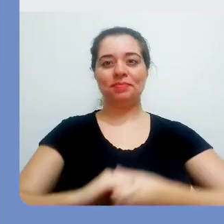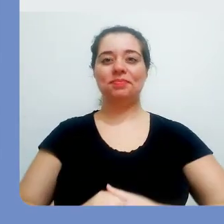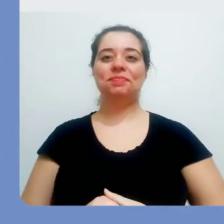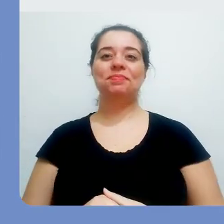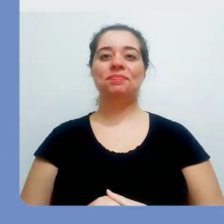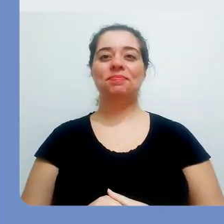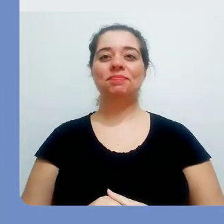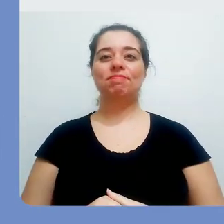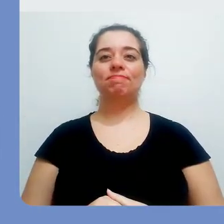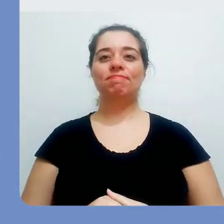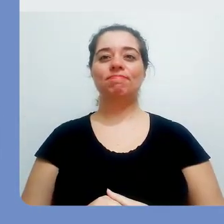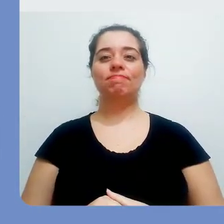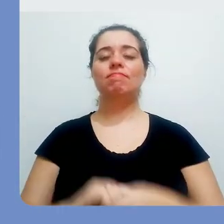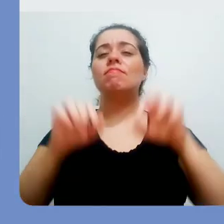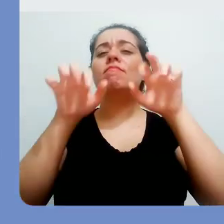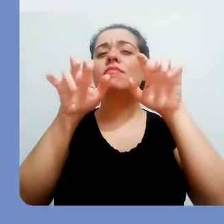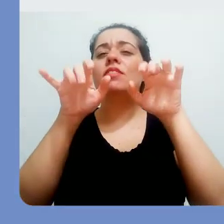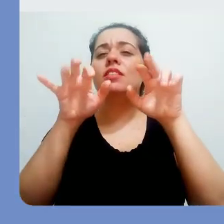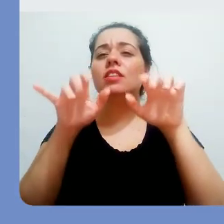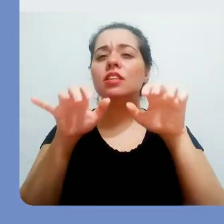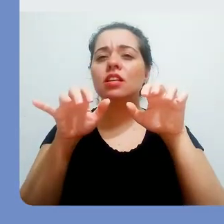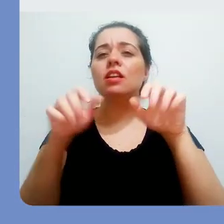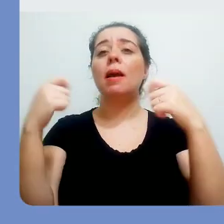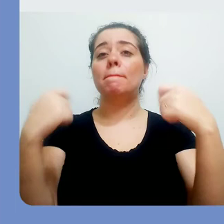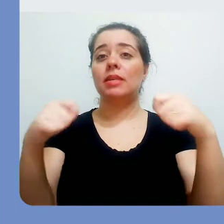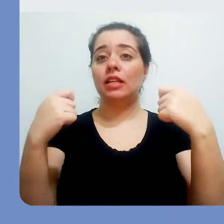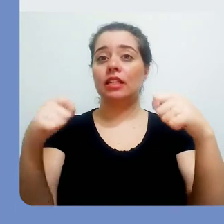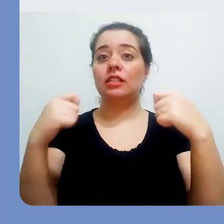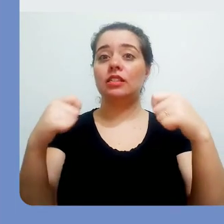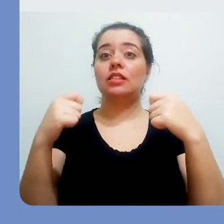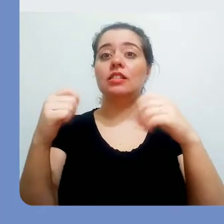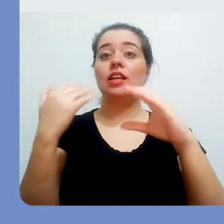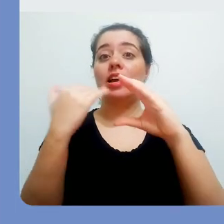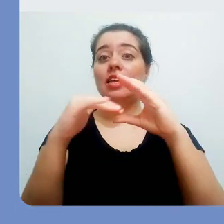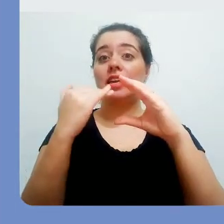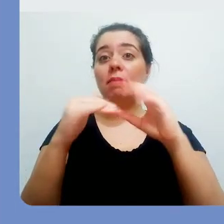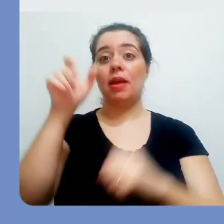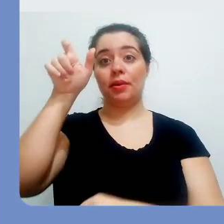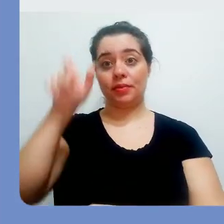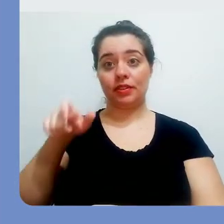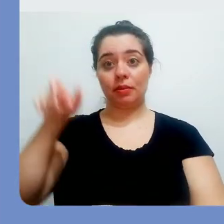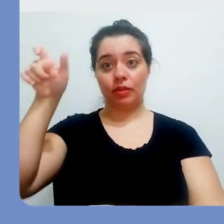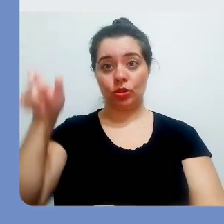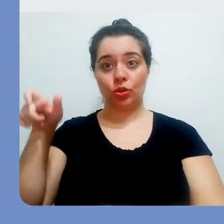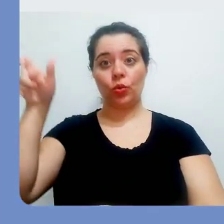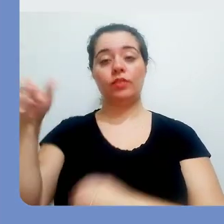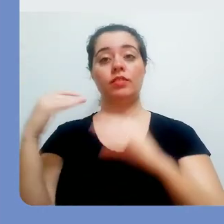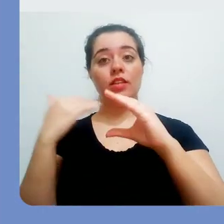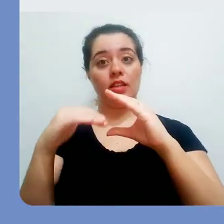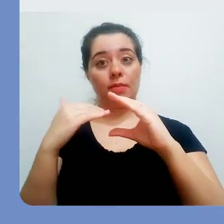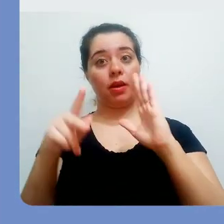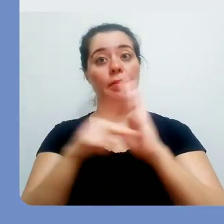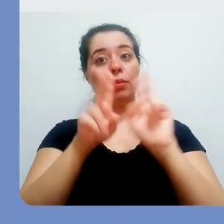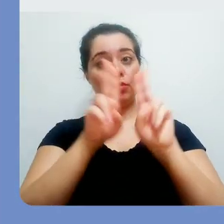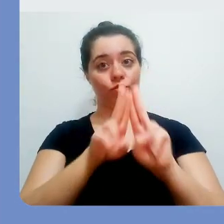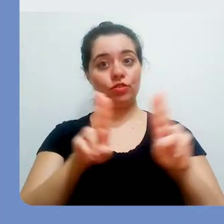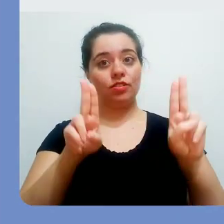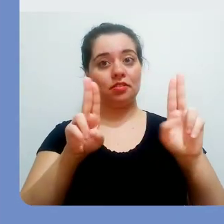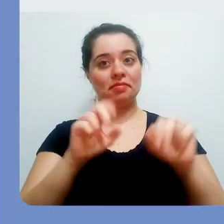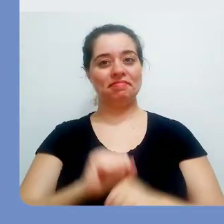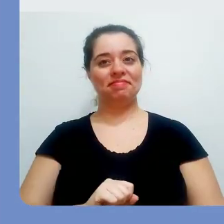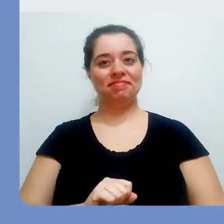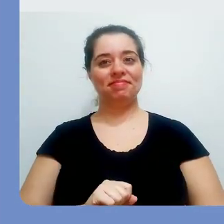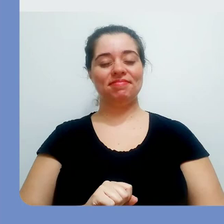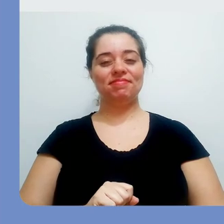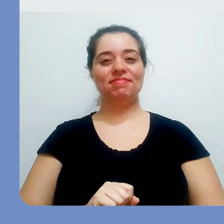ou vincular neste grupo. A inclusão é feita a partir da digitação do e-mail institucional do